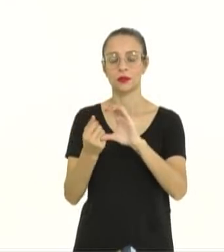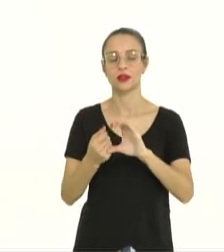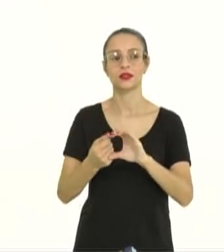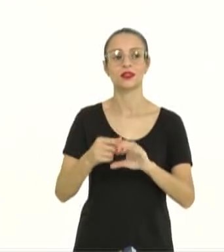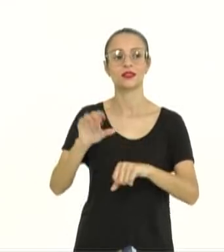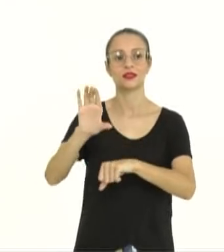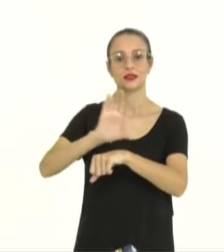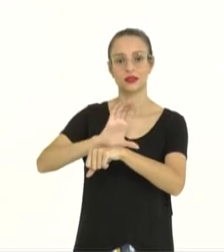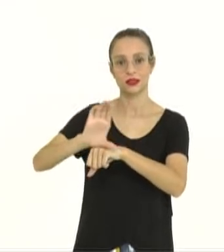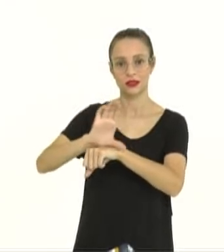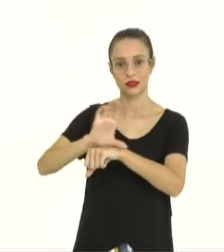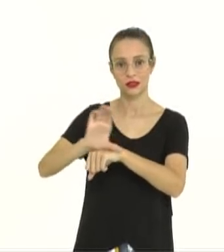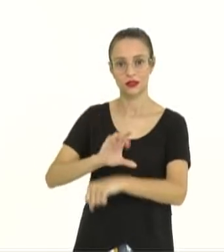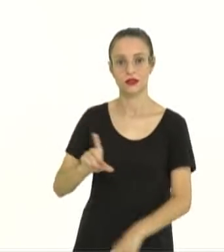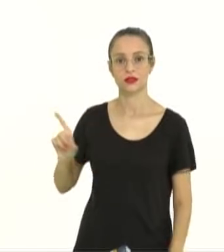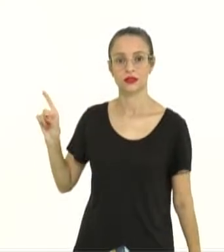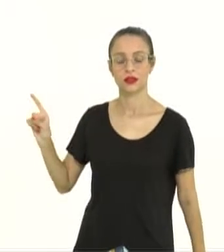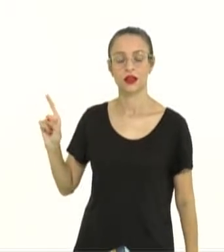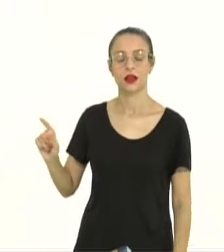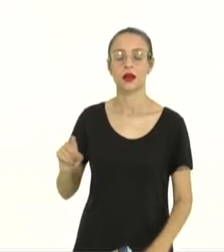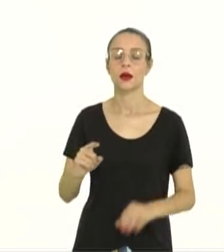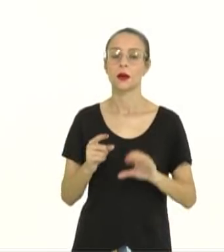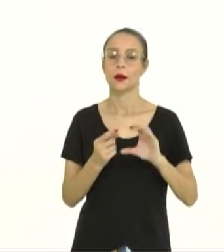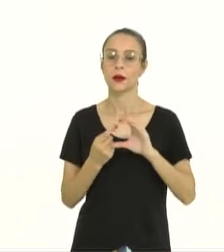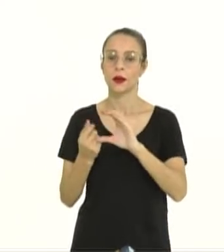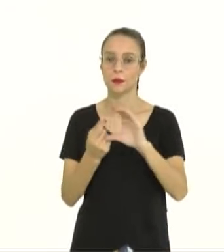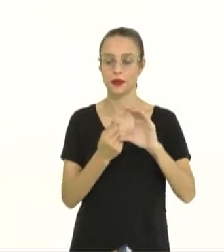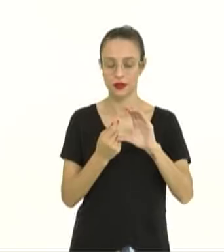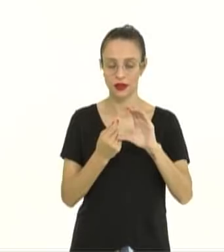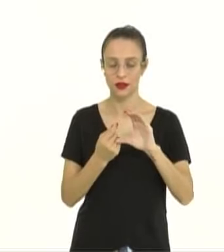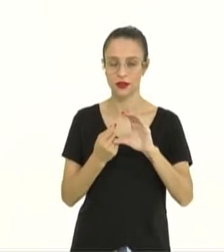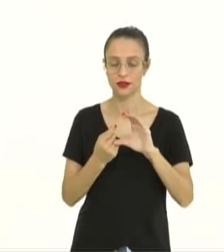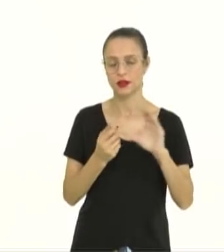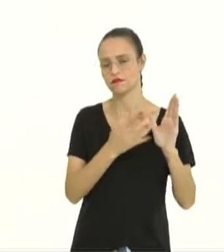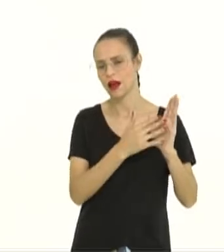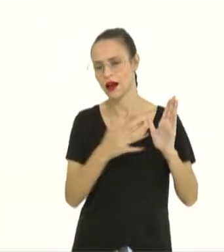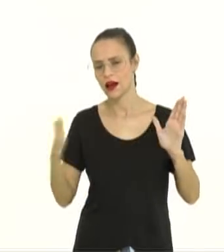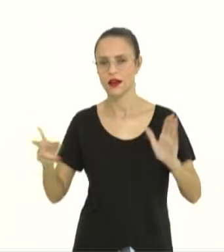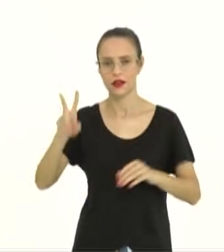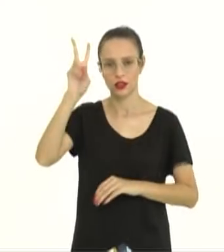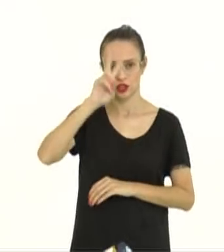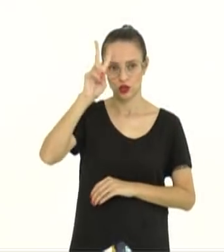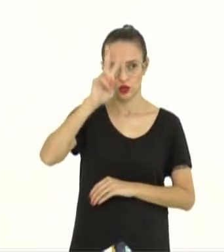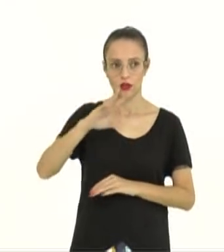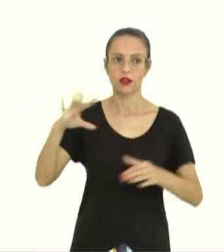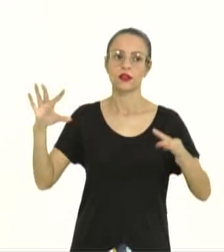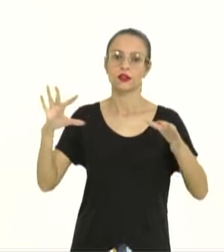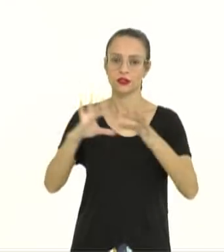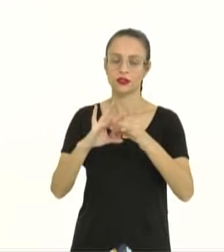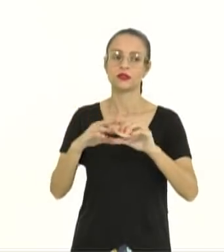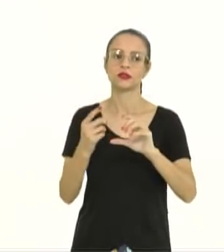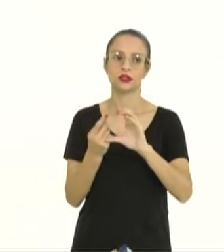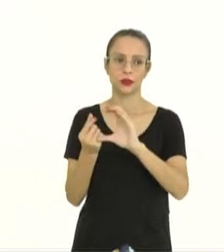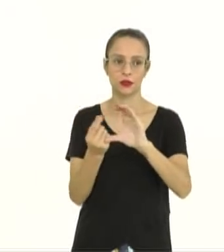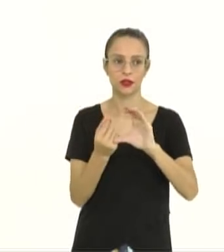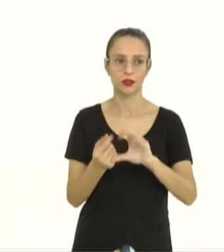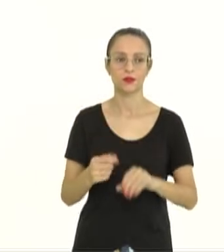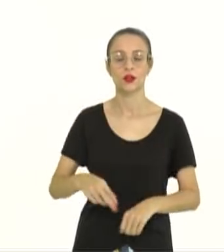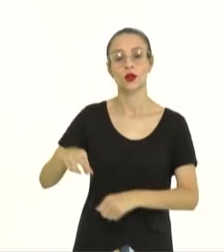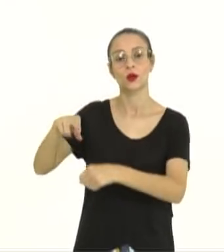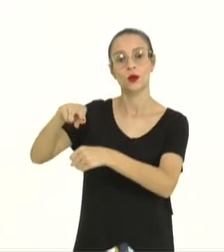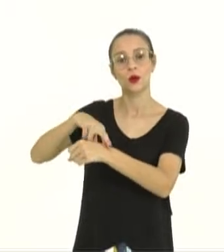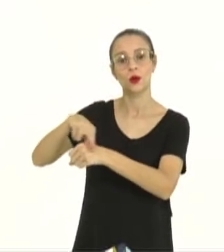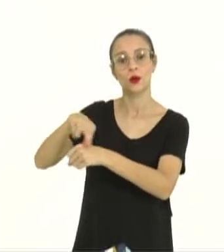cinza tem os países capitalistas ao longo da história, que sempre foram aliados do sistema capitalista. Em